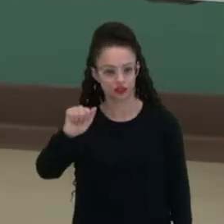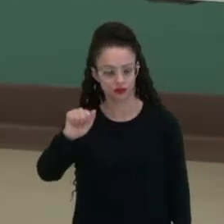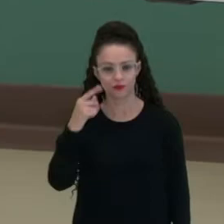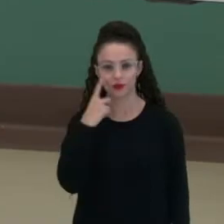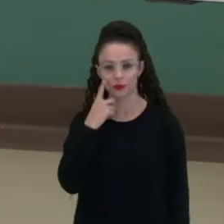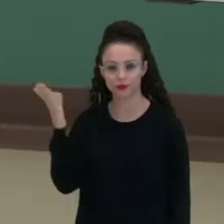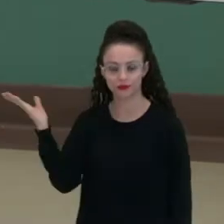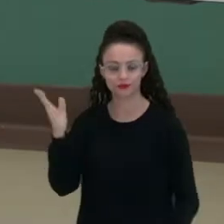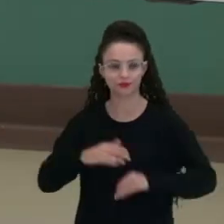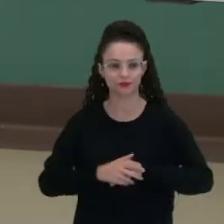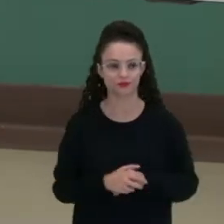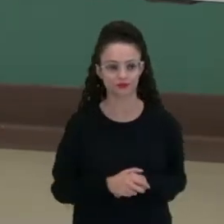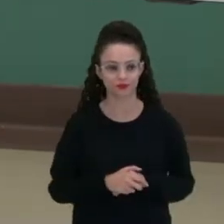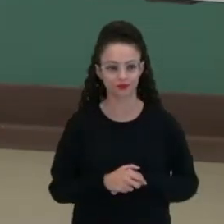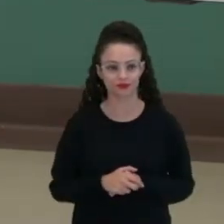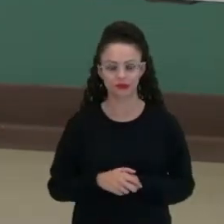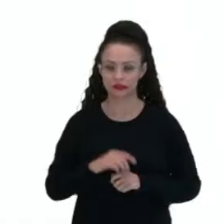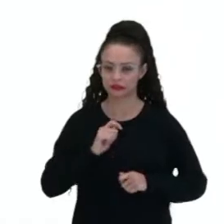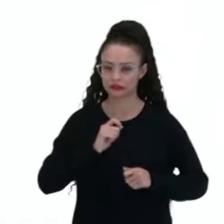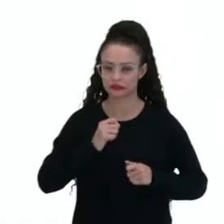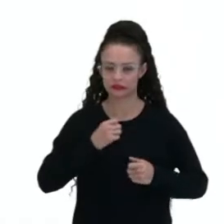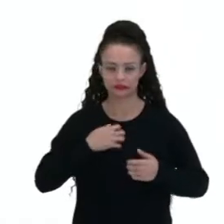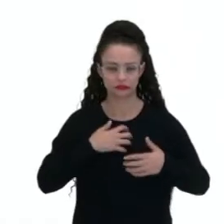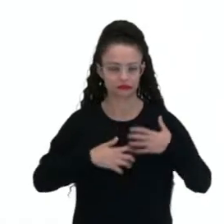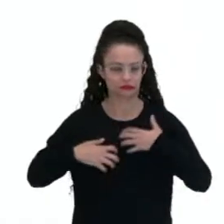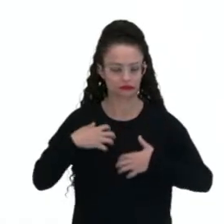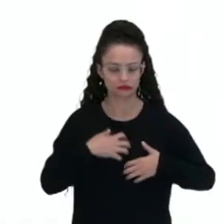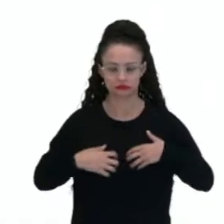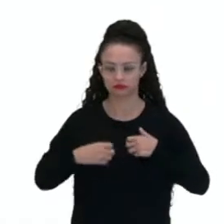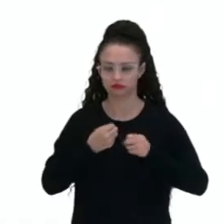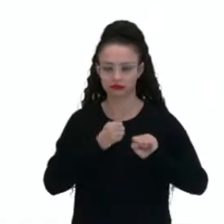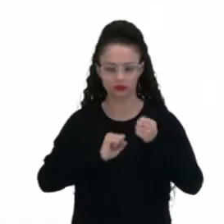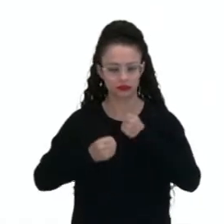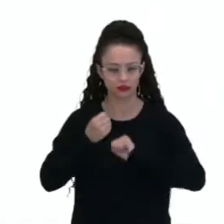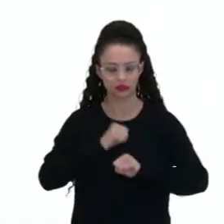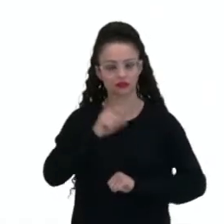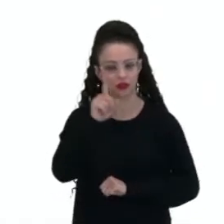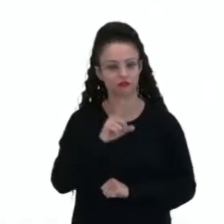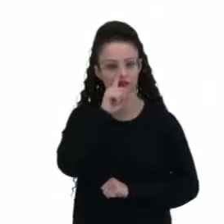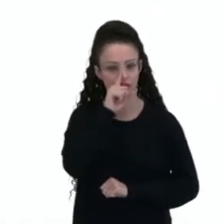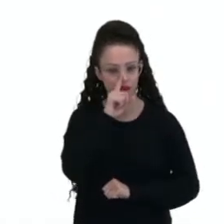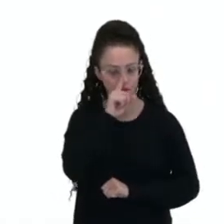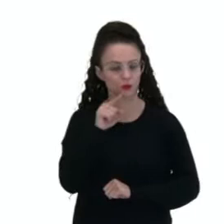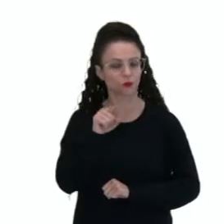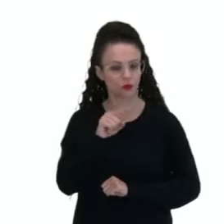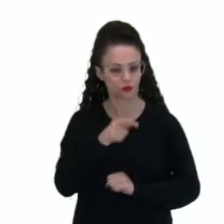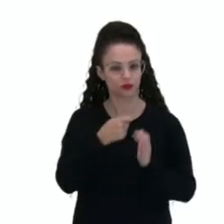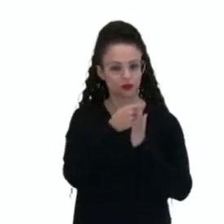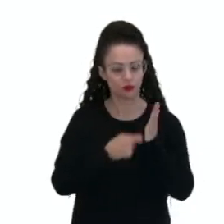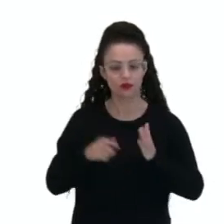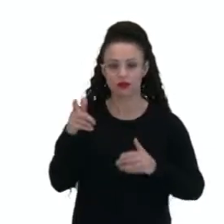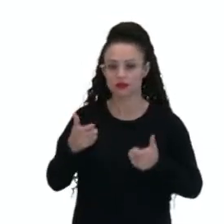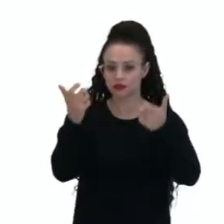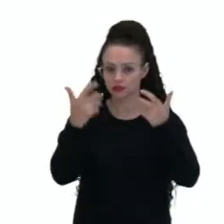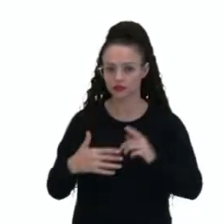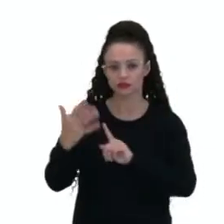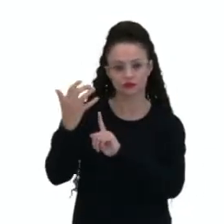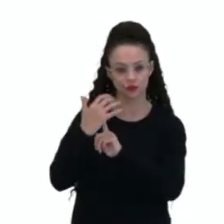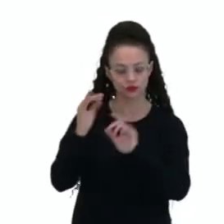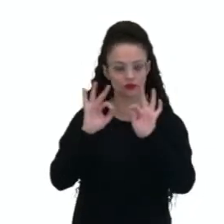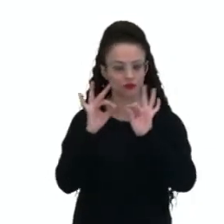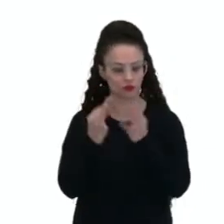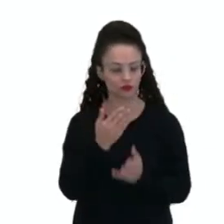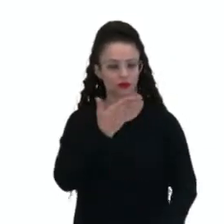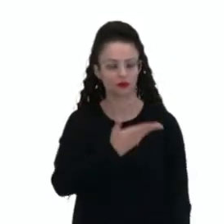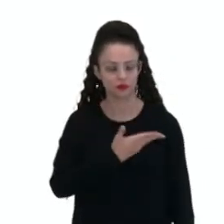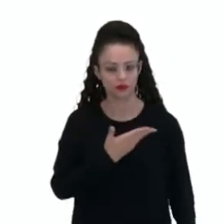comigo! A ansiedade é o maior perigo para o escritor. A autora descreve a influência da família e amigos